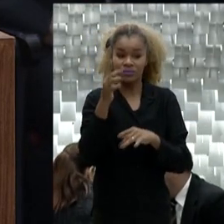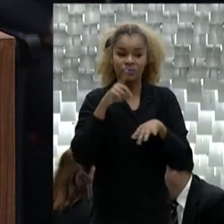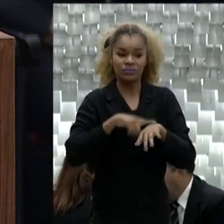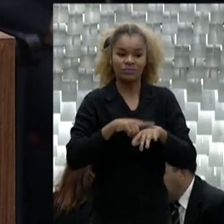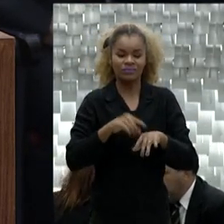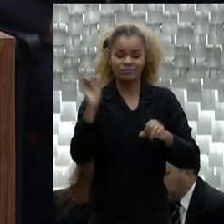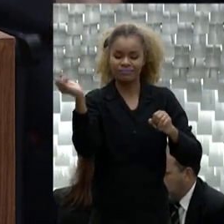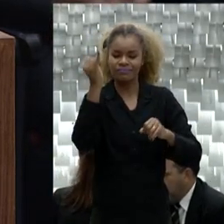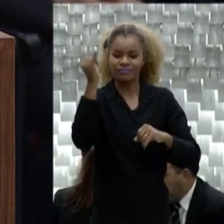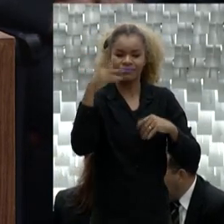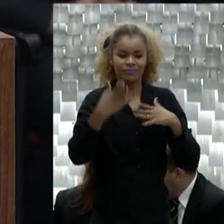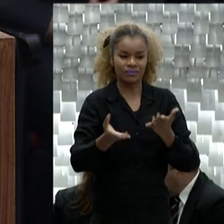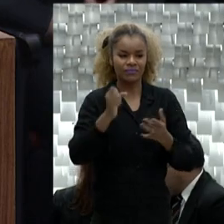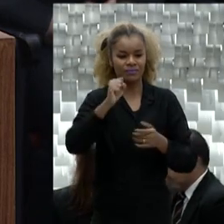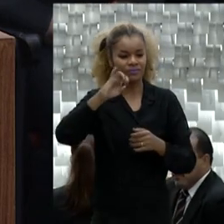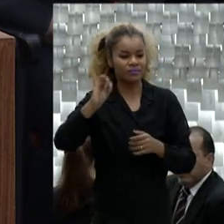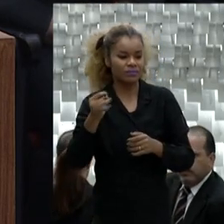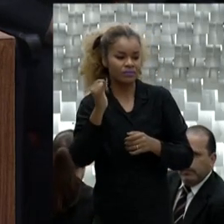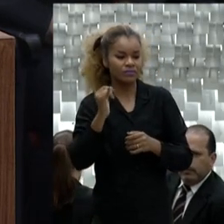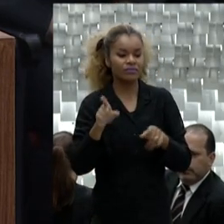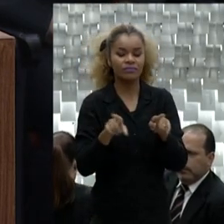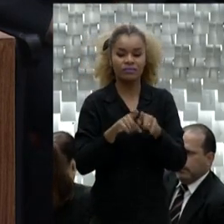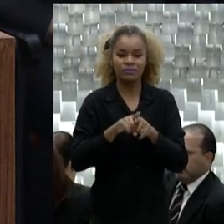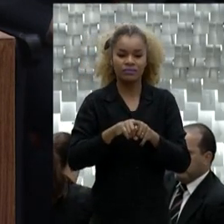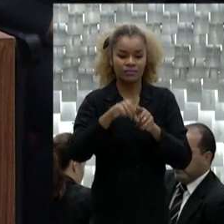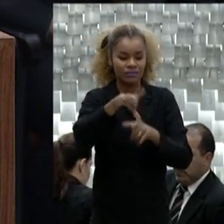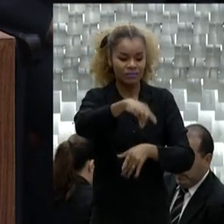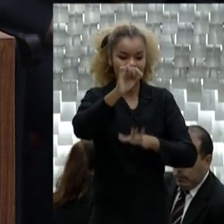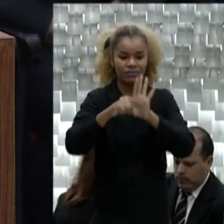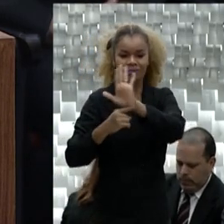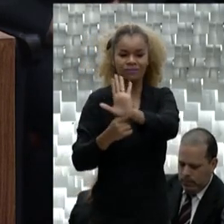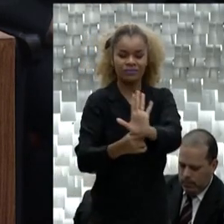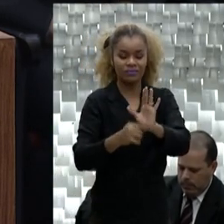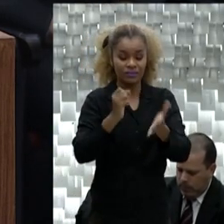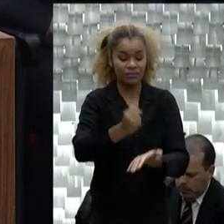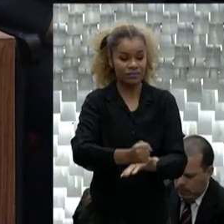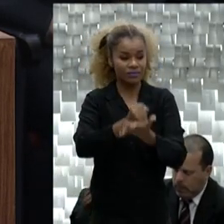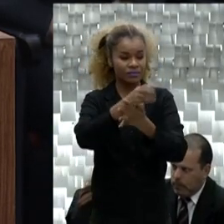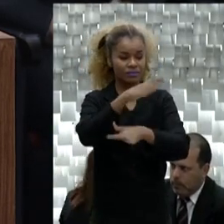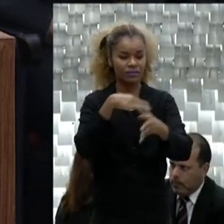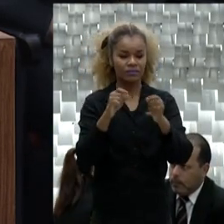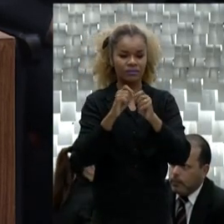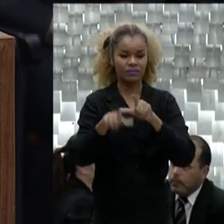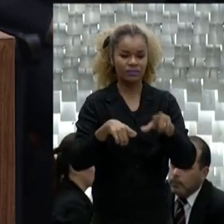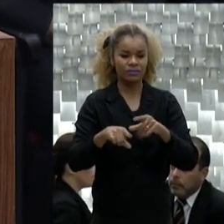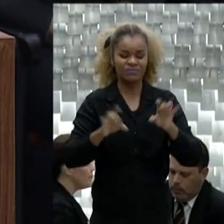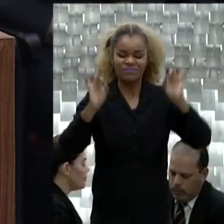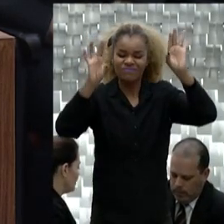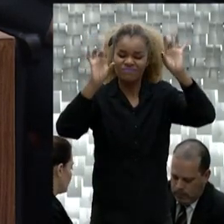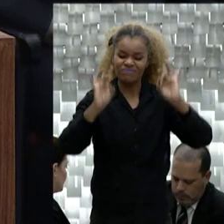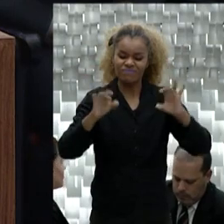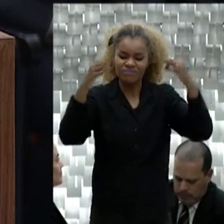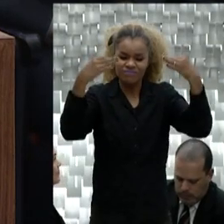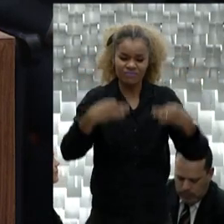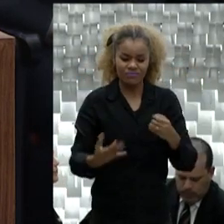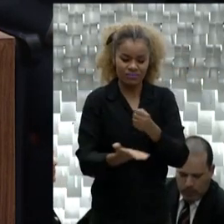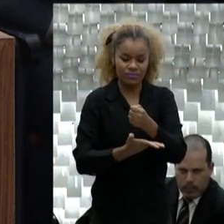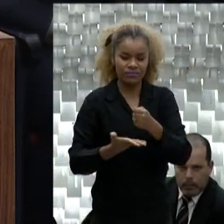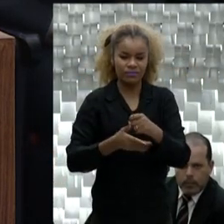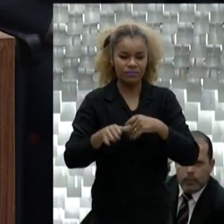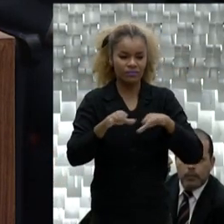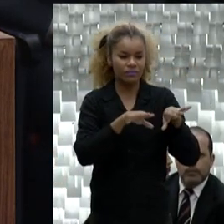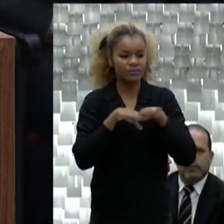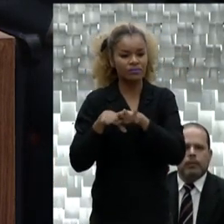de Justiça, destacamos nosso apoio às suas funções essenciais de